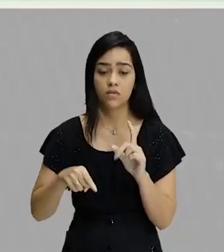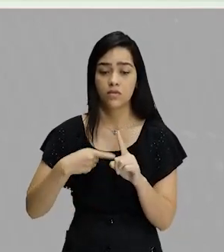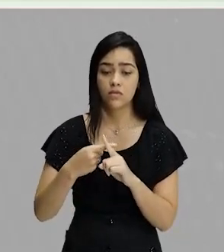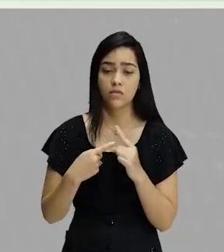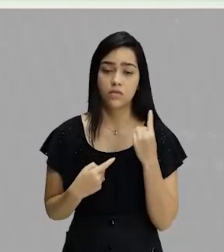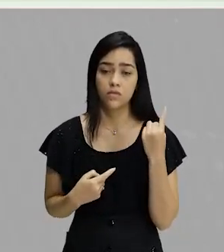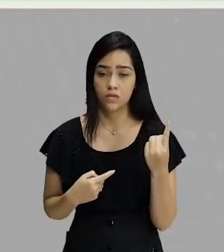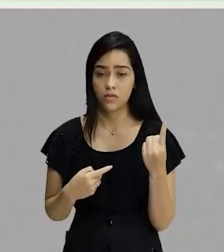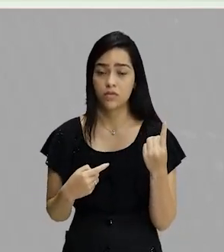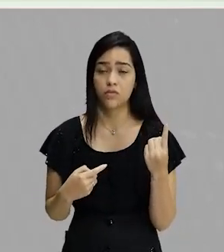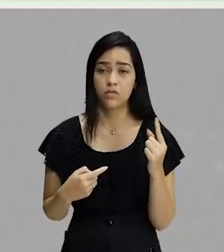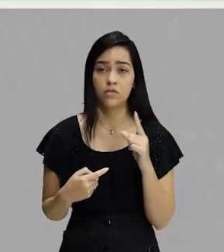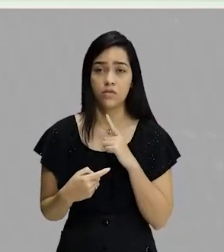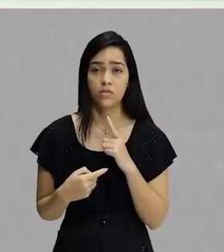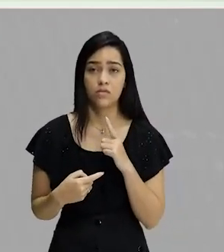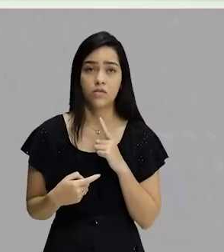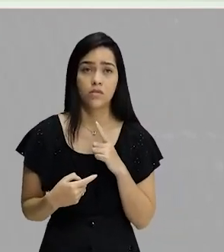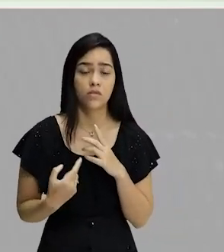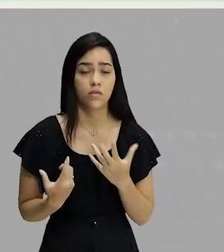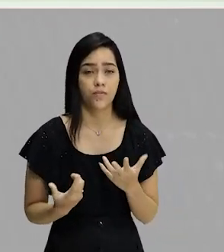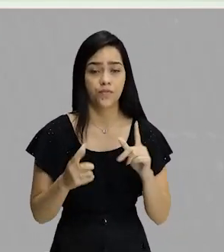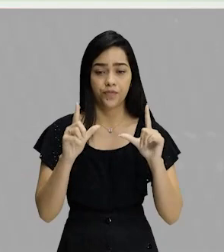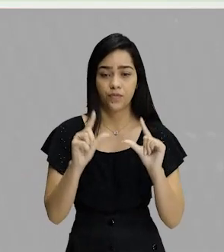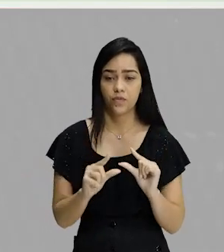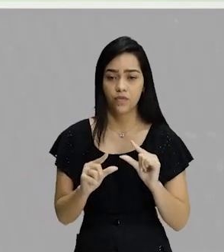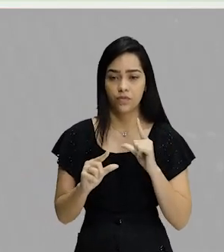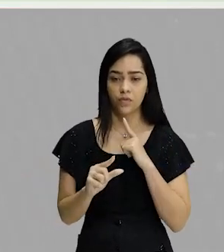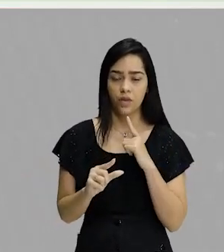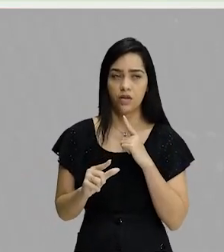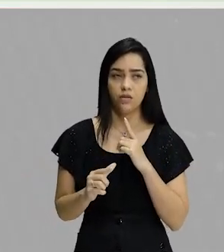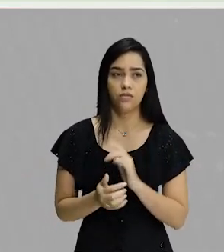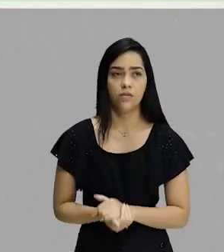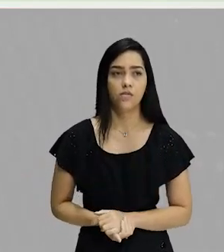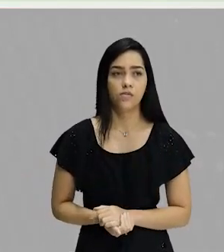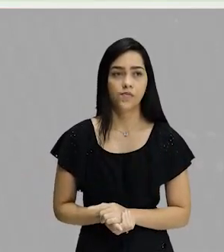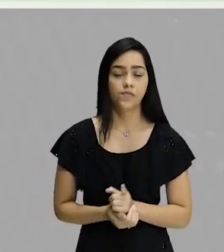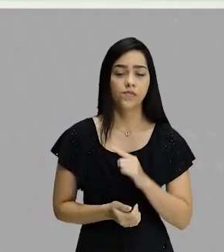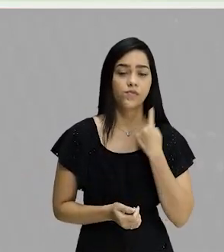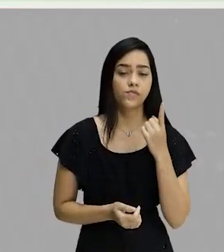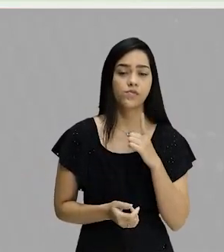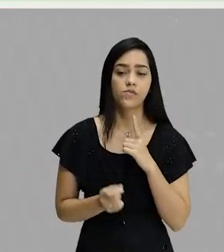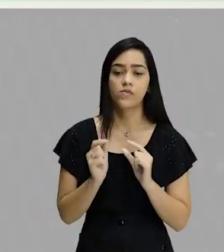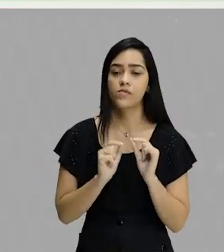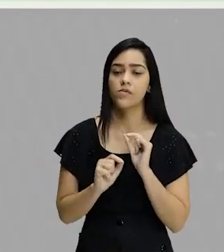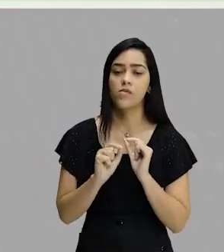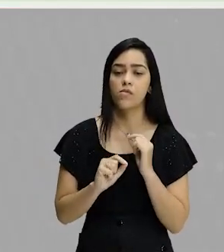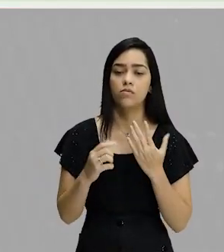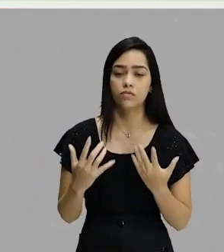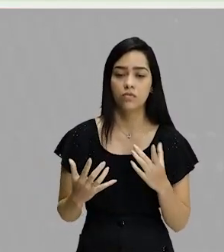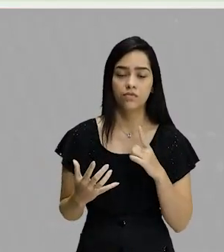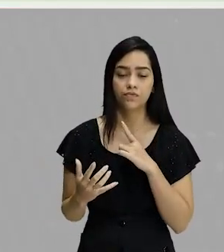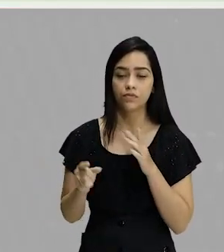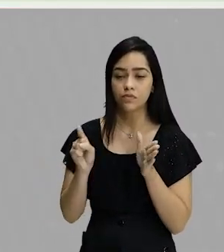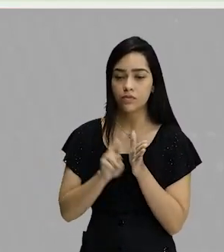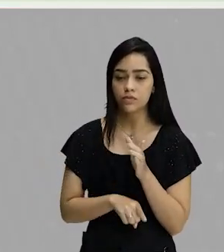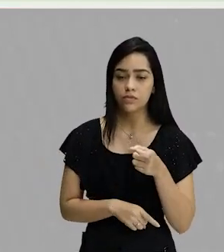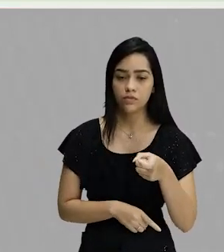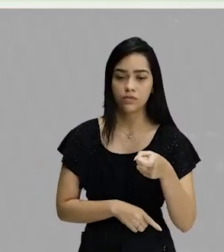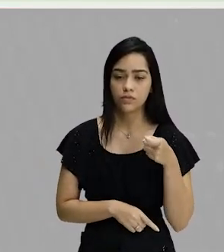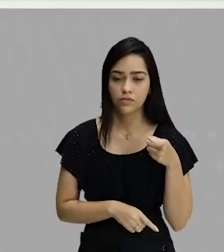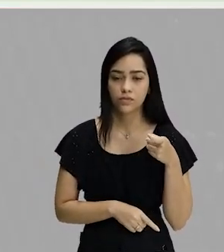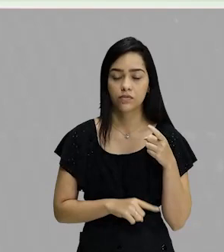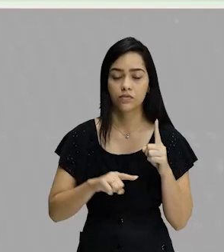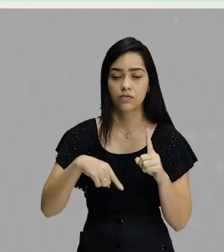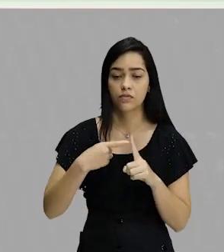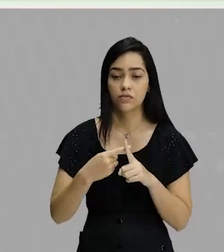1, tá? Fazer aqui a redução dessa equação. Então nós vamos ter o quê? Nós vamos ter menos x